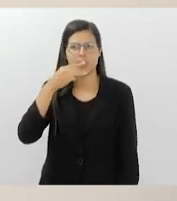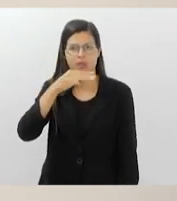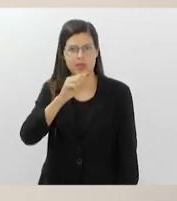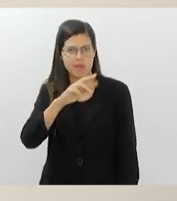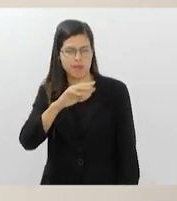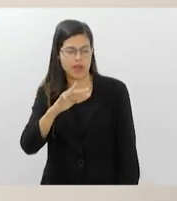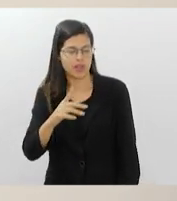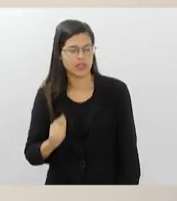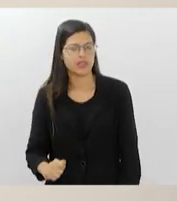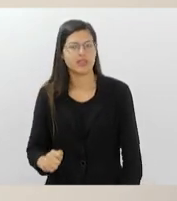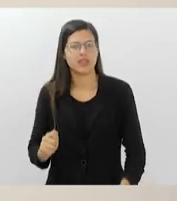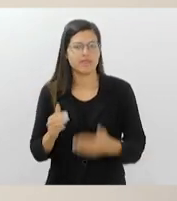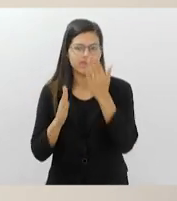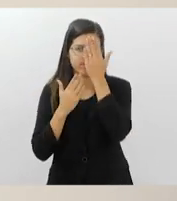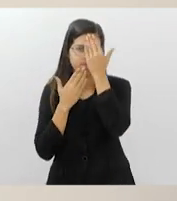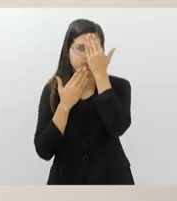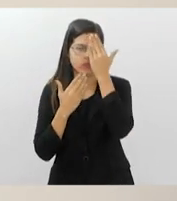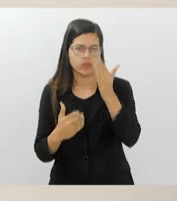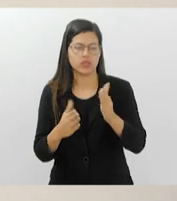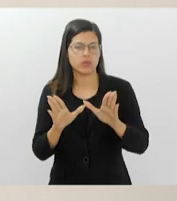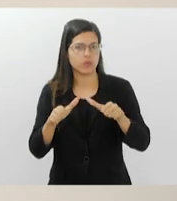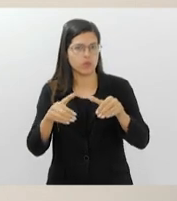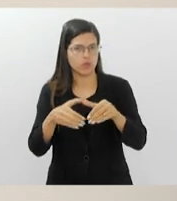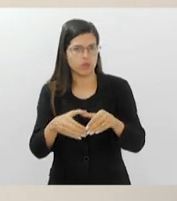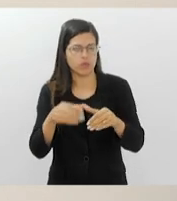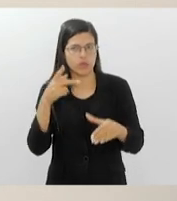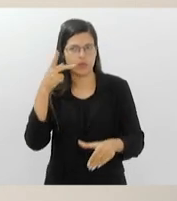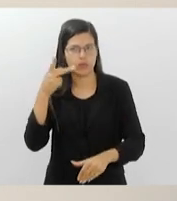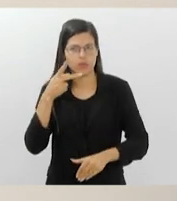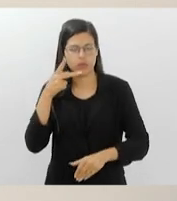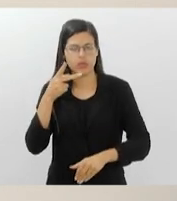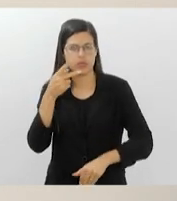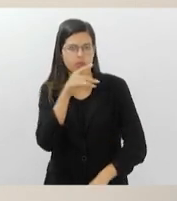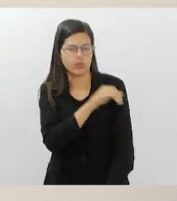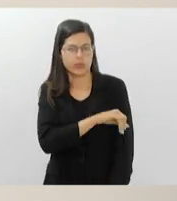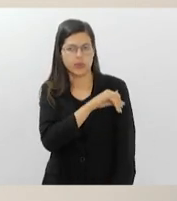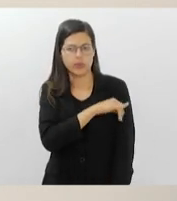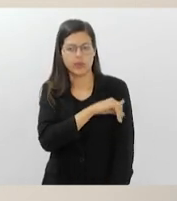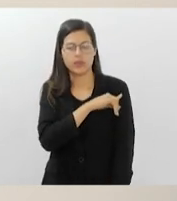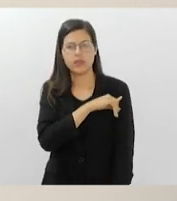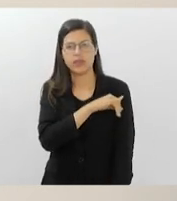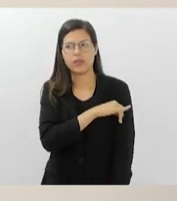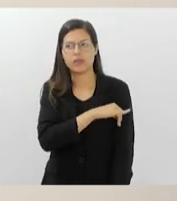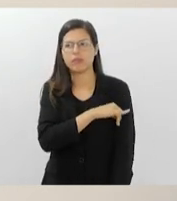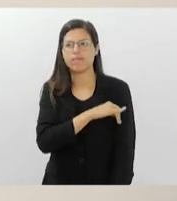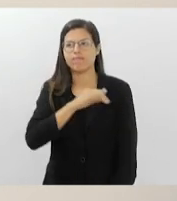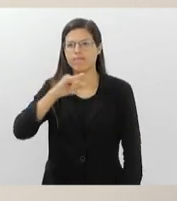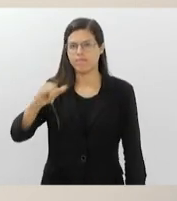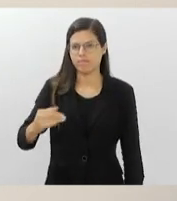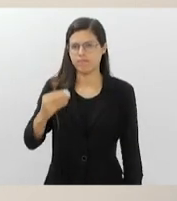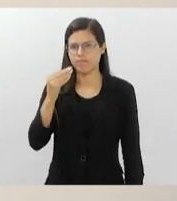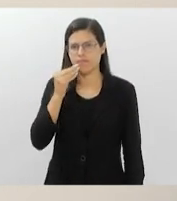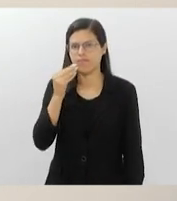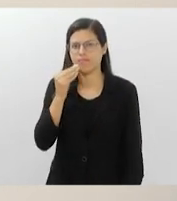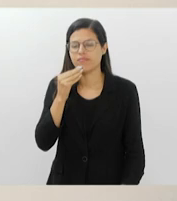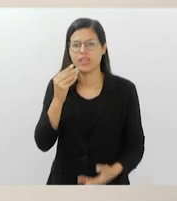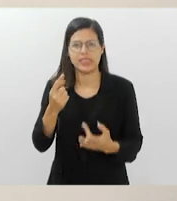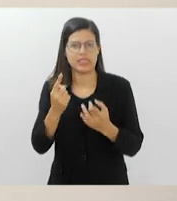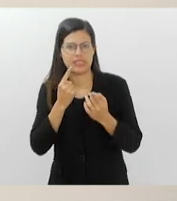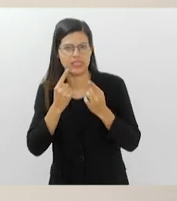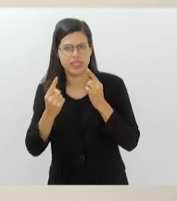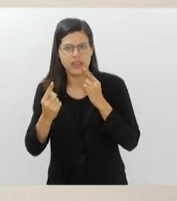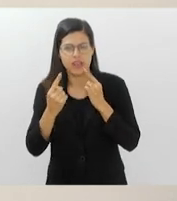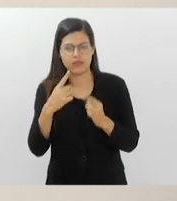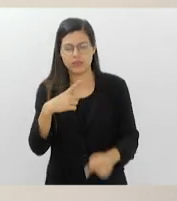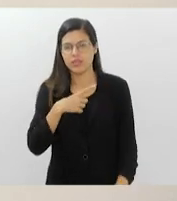Rocha e agradecer aqui a frente parlamentar eh aqui do Rio de Janeiro por essa por essa oportunidade né esse diálogo que a gente tem de